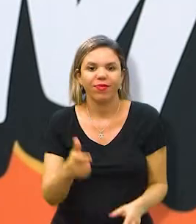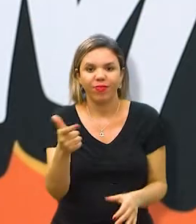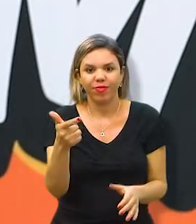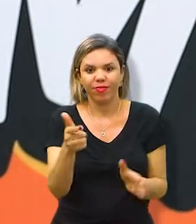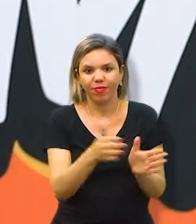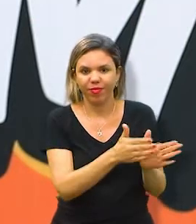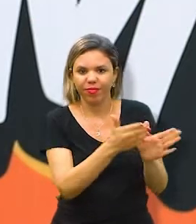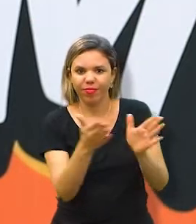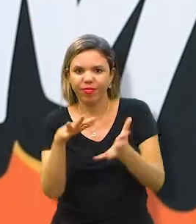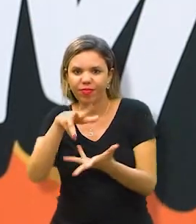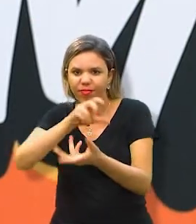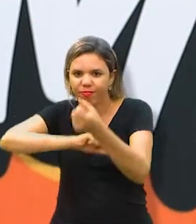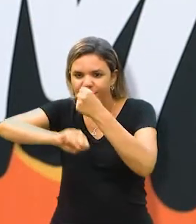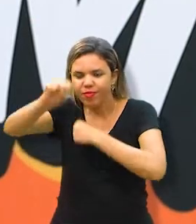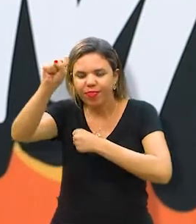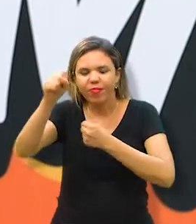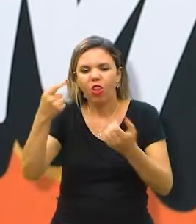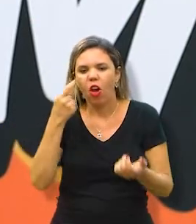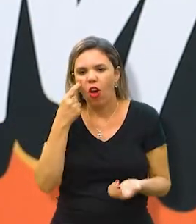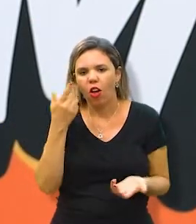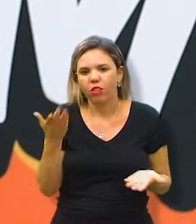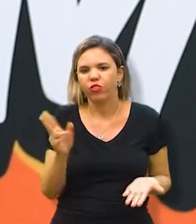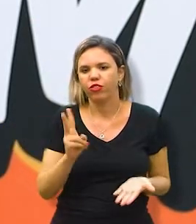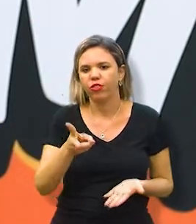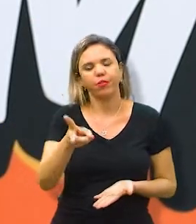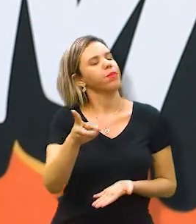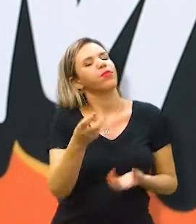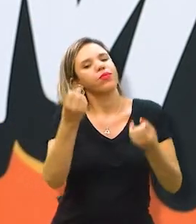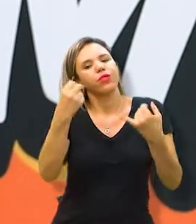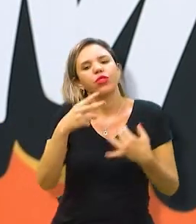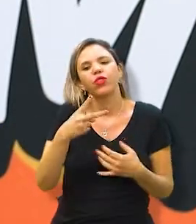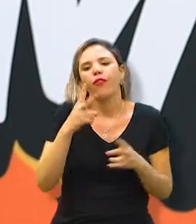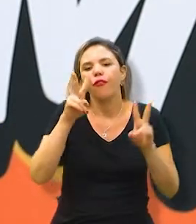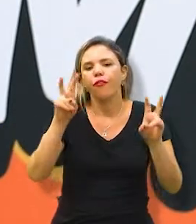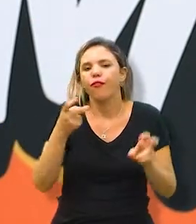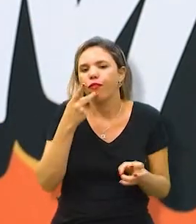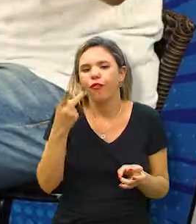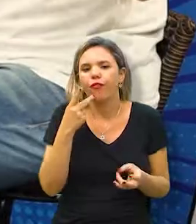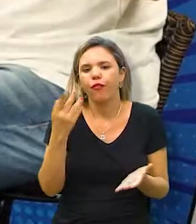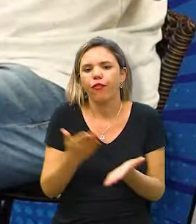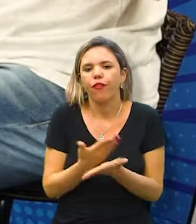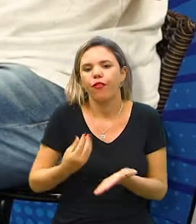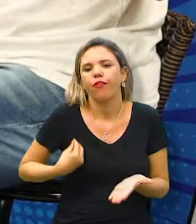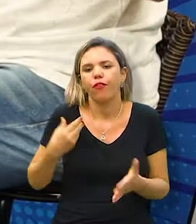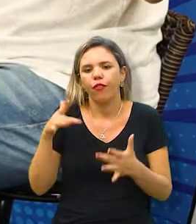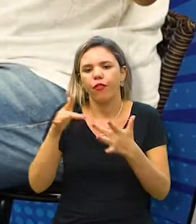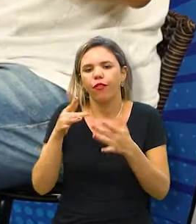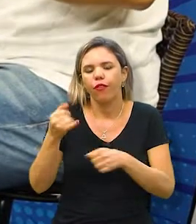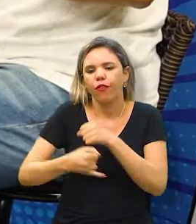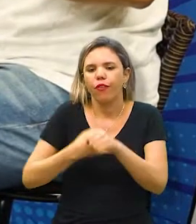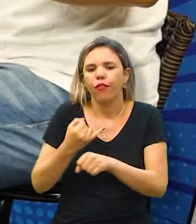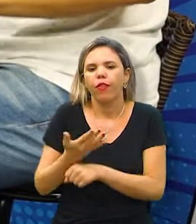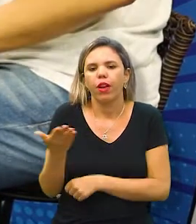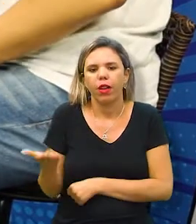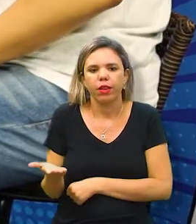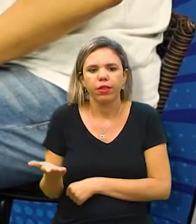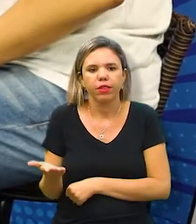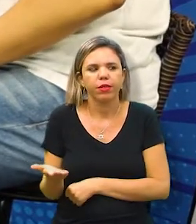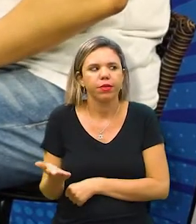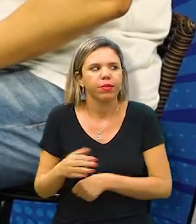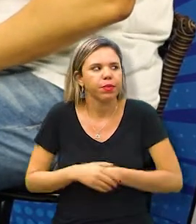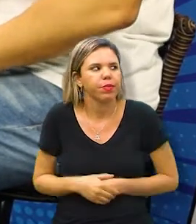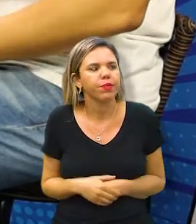Segundo bloco do Universo Épico, e olha, a gente segue aqui falando sobre livro. Quem está conectada agora comigo é a